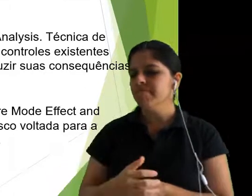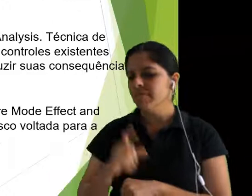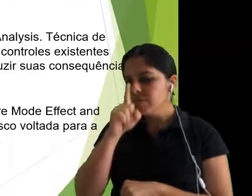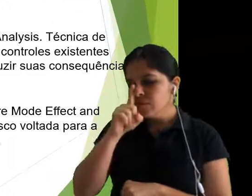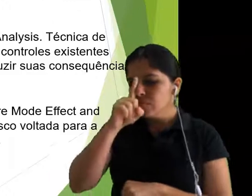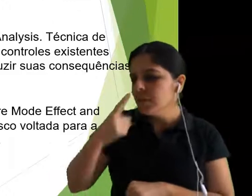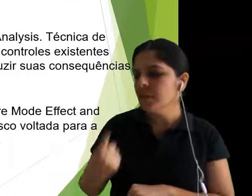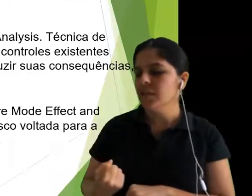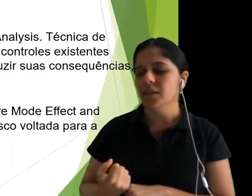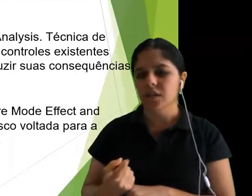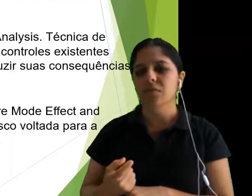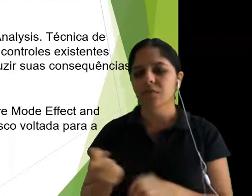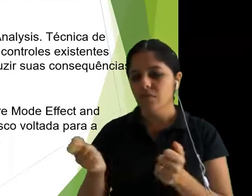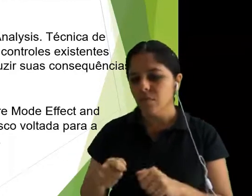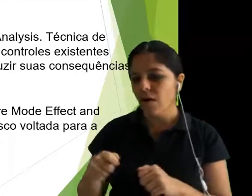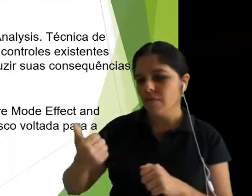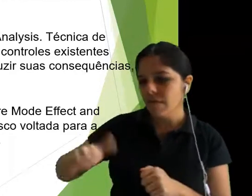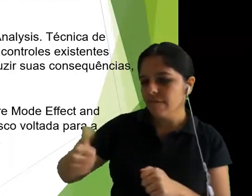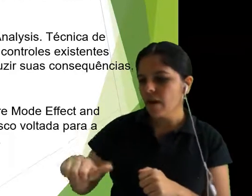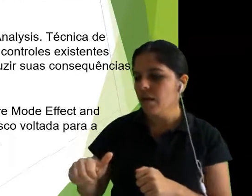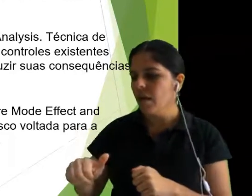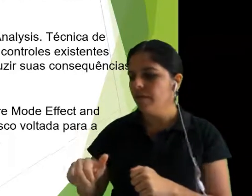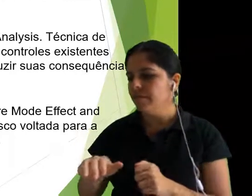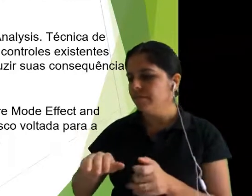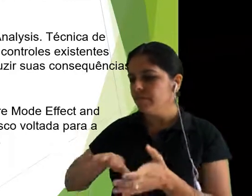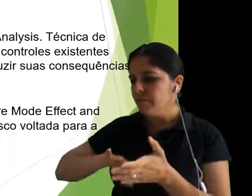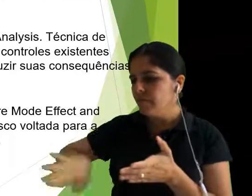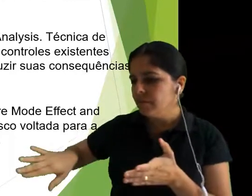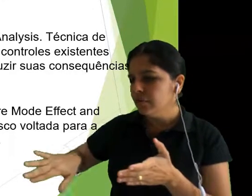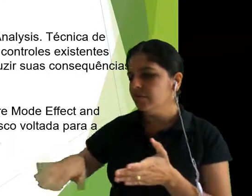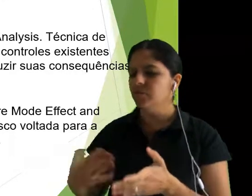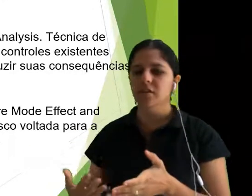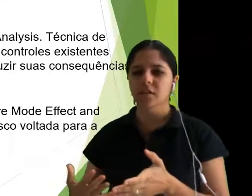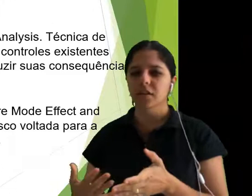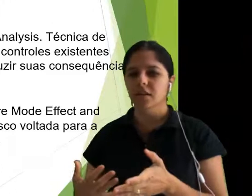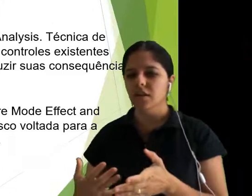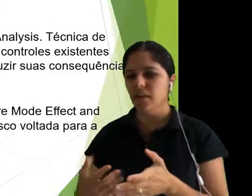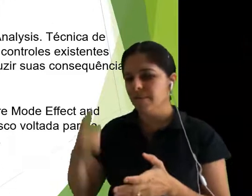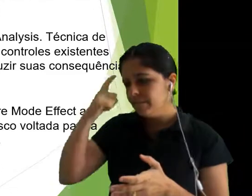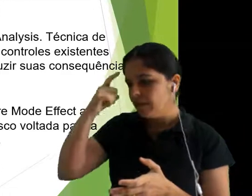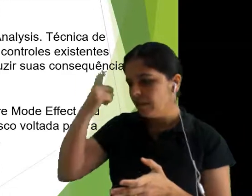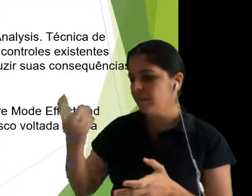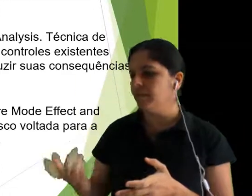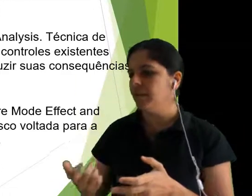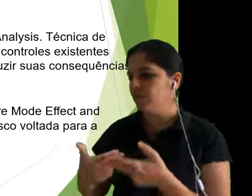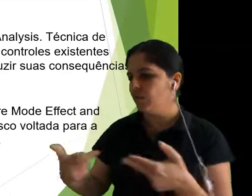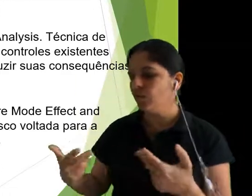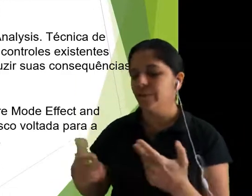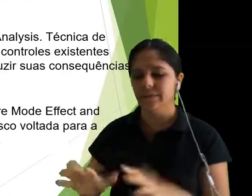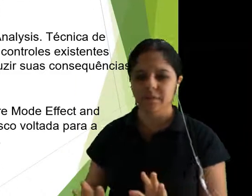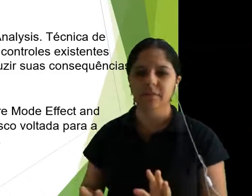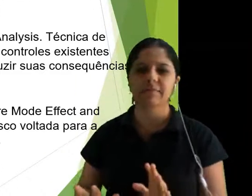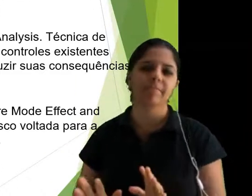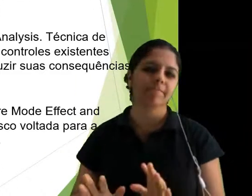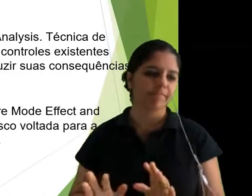para a segurança de processos, onde se pode avaliar desvios de variáveis, como pressão, temperatura, concentração, no